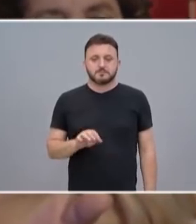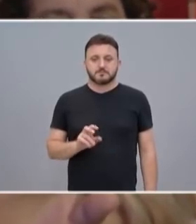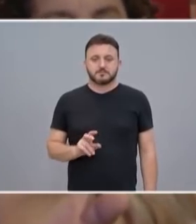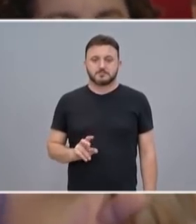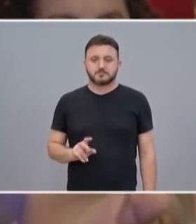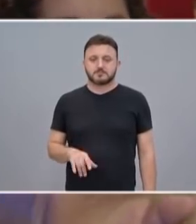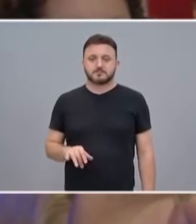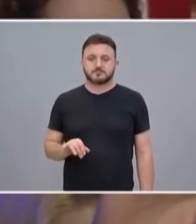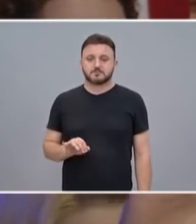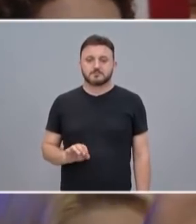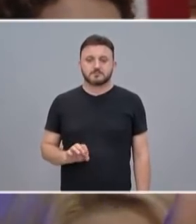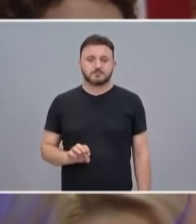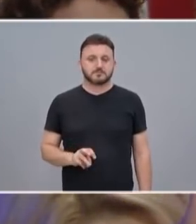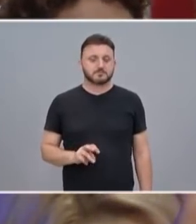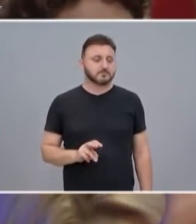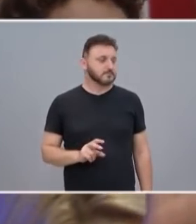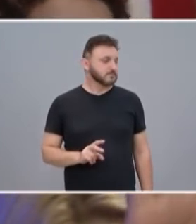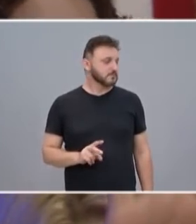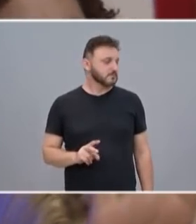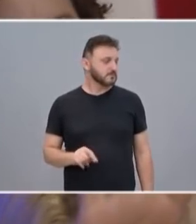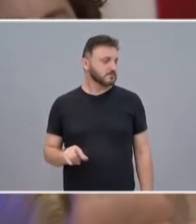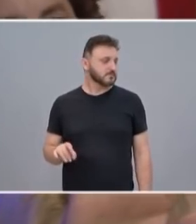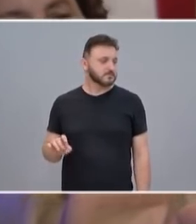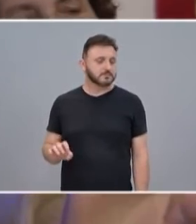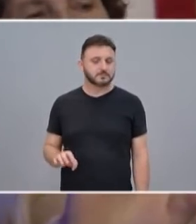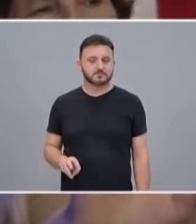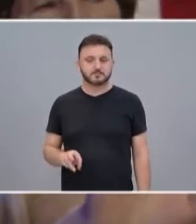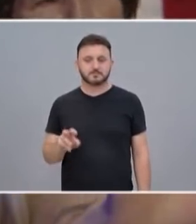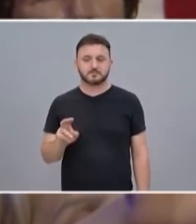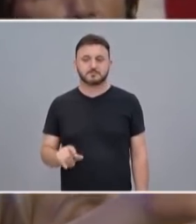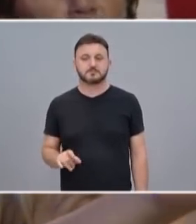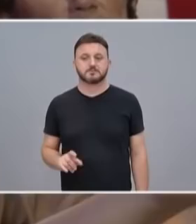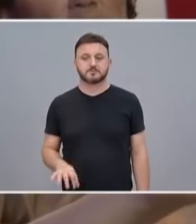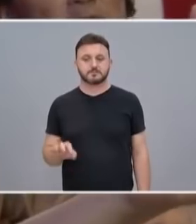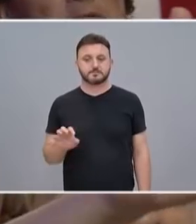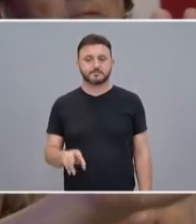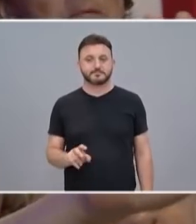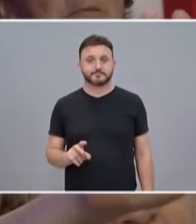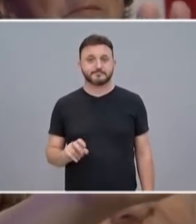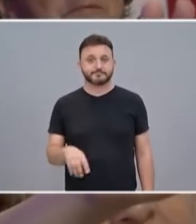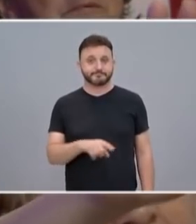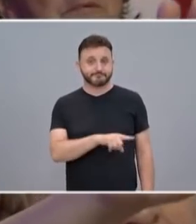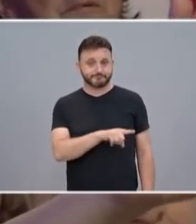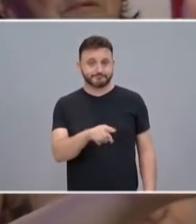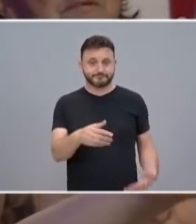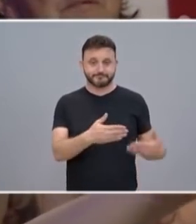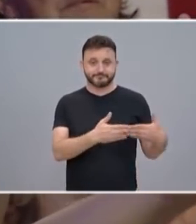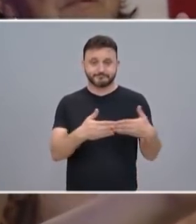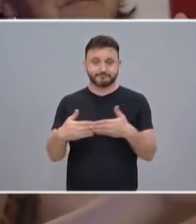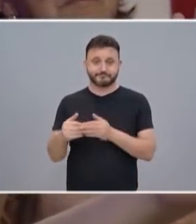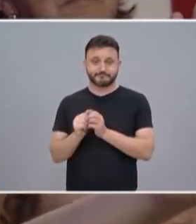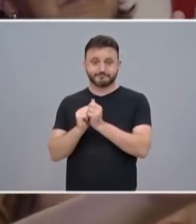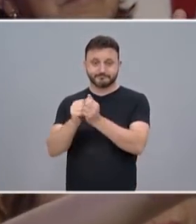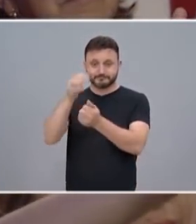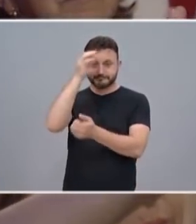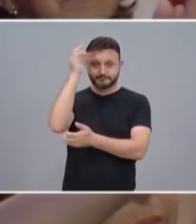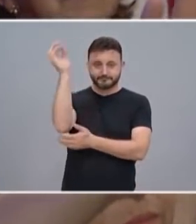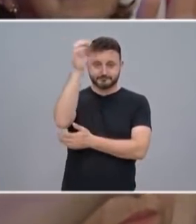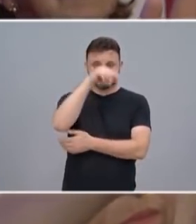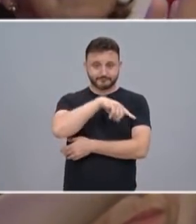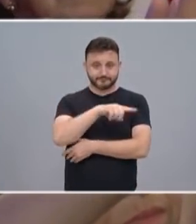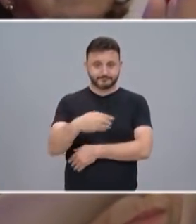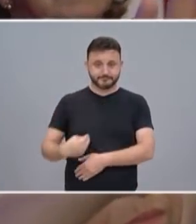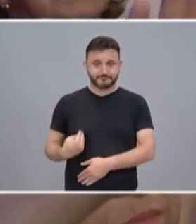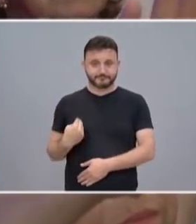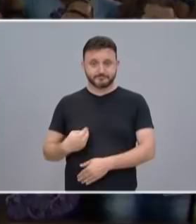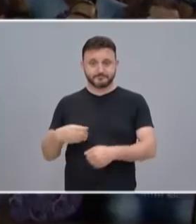Solta a tua voz, vai se deixando conduzir pelo Espírito Santo, vai se conduzindo por Deus. Você também que está aí no